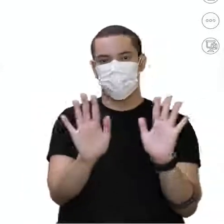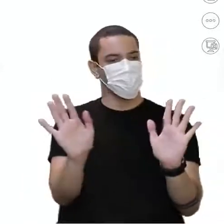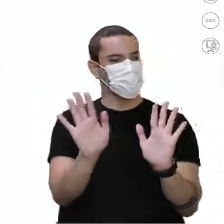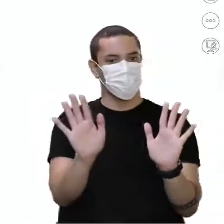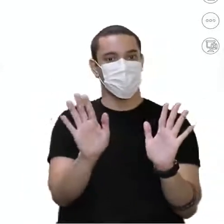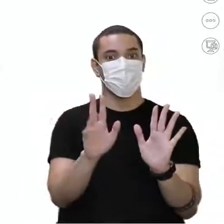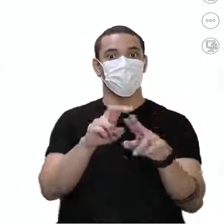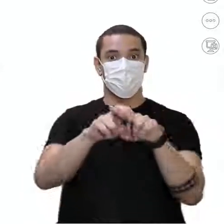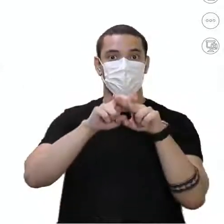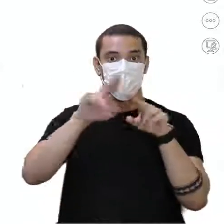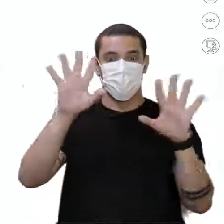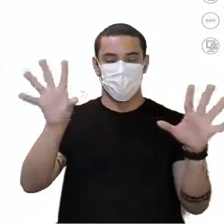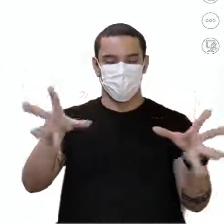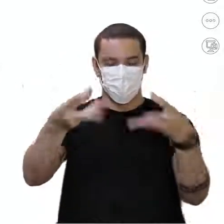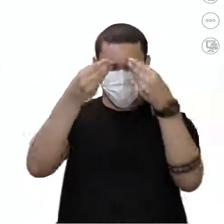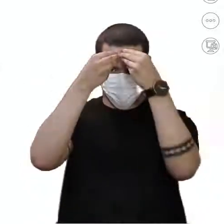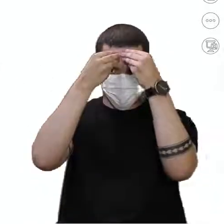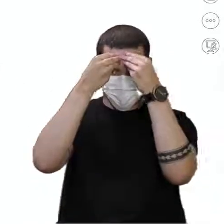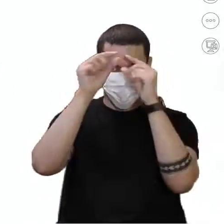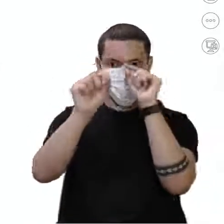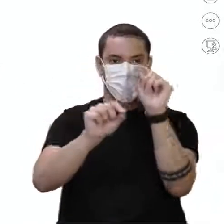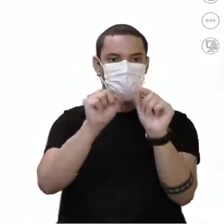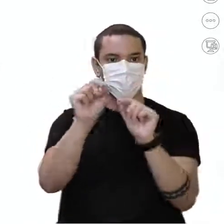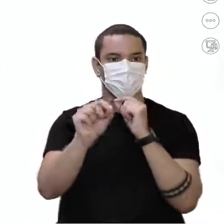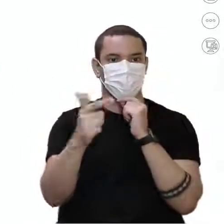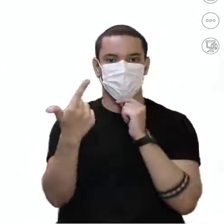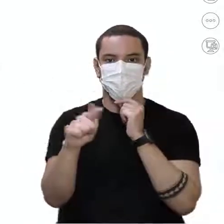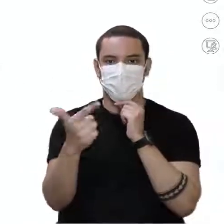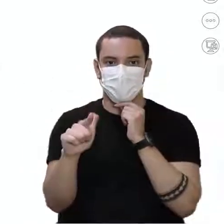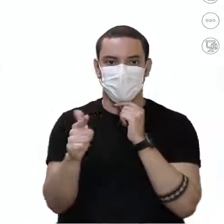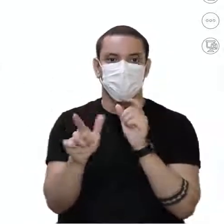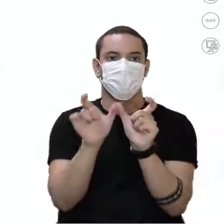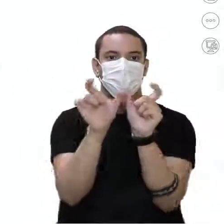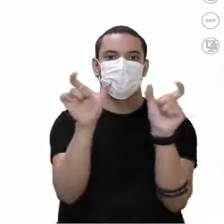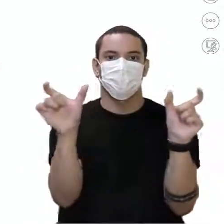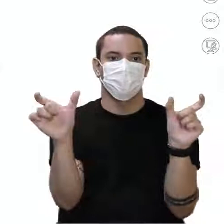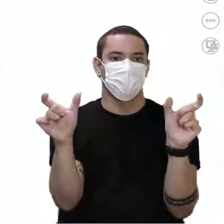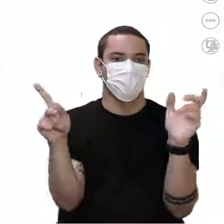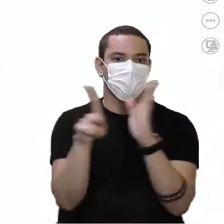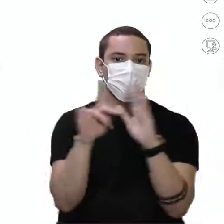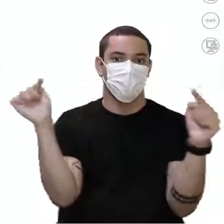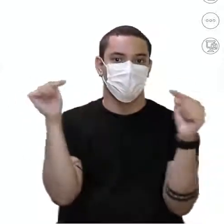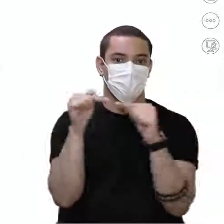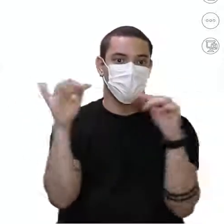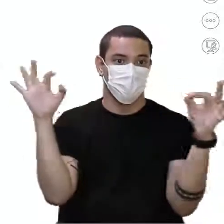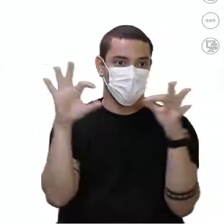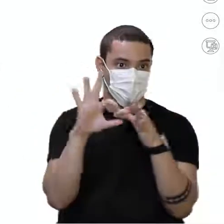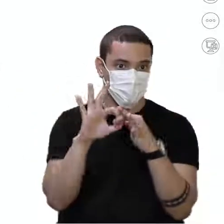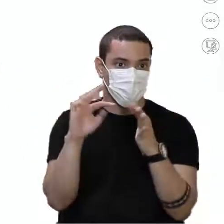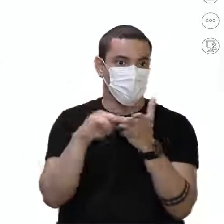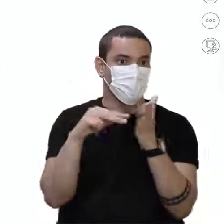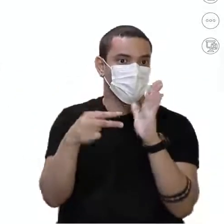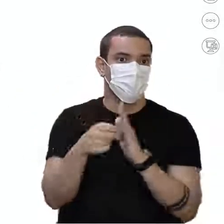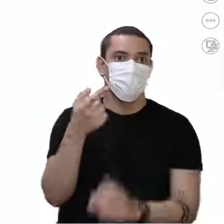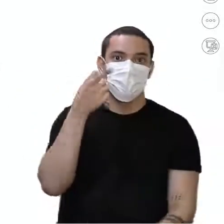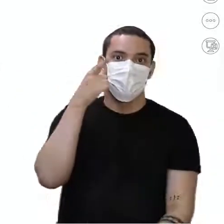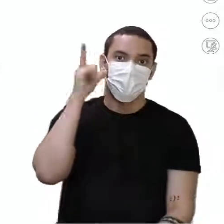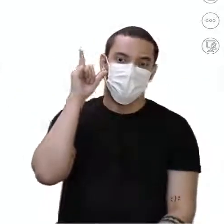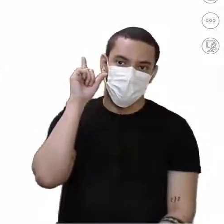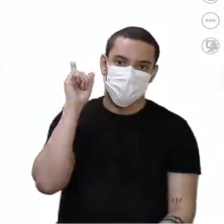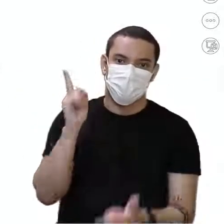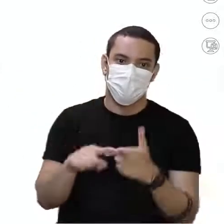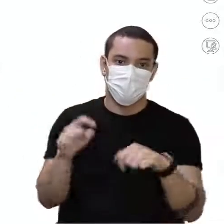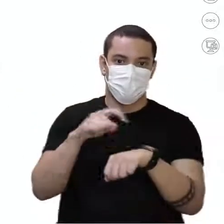específico, coloque isso, você nunca vai ter o yesterday usado com present perfect, yesterday, por exemplo, significa ontem, é um